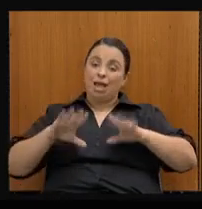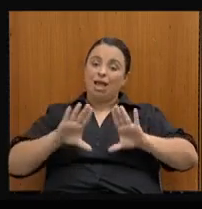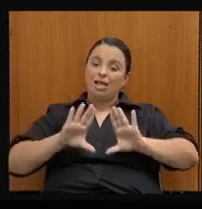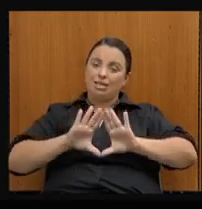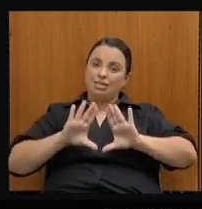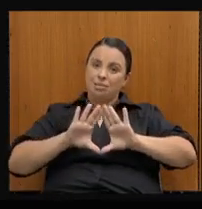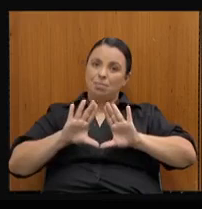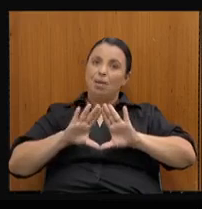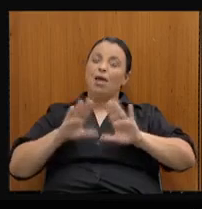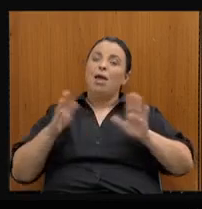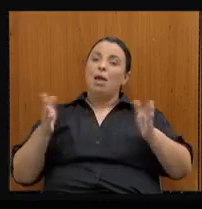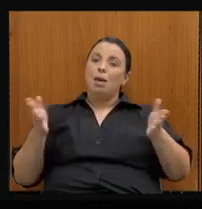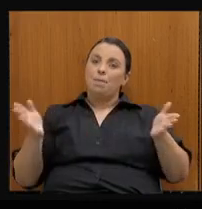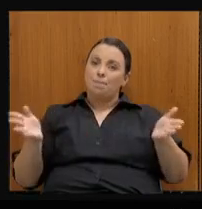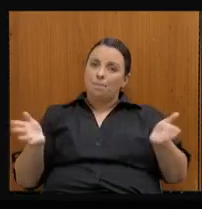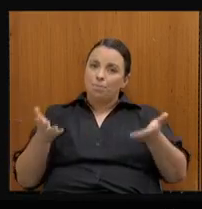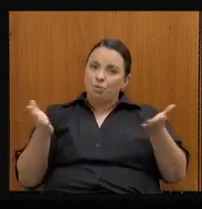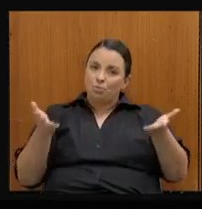Gerais